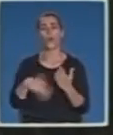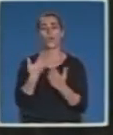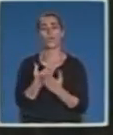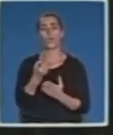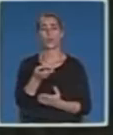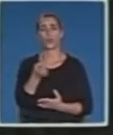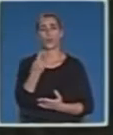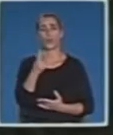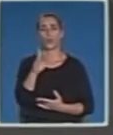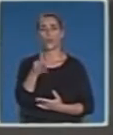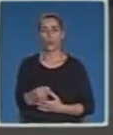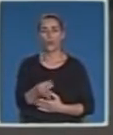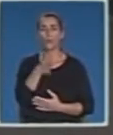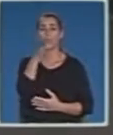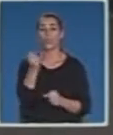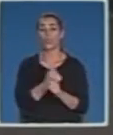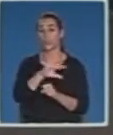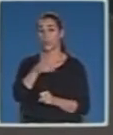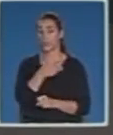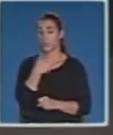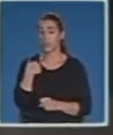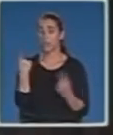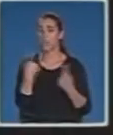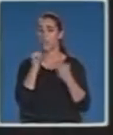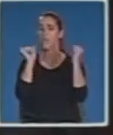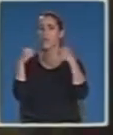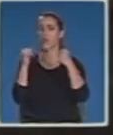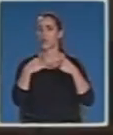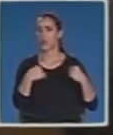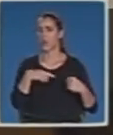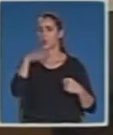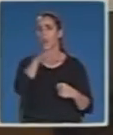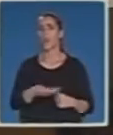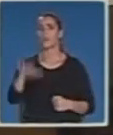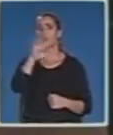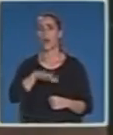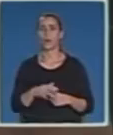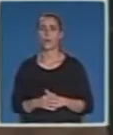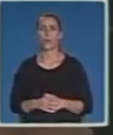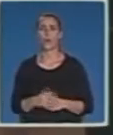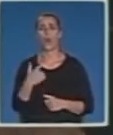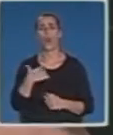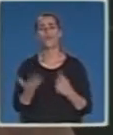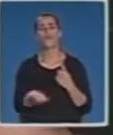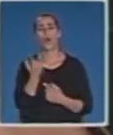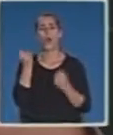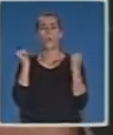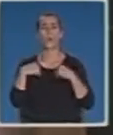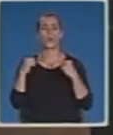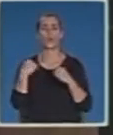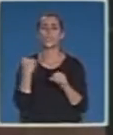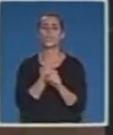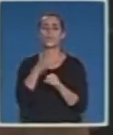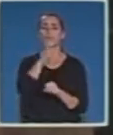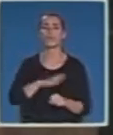Miguel diz que o Serviço Regional de Saúde deve estabelecer protocolos a nível nacional. Nós devíamos arranjar protocolos, quer com o Serviço Nacional